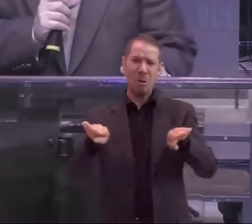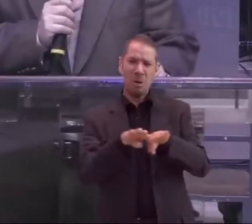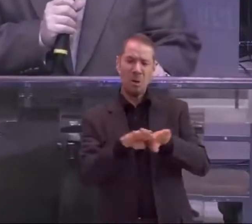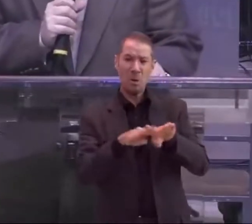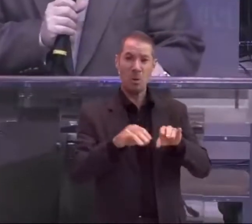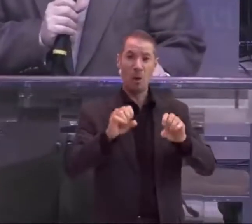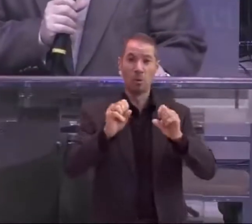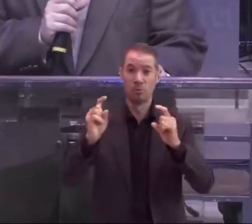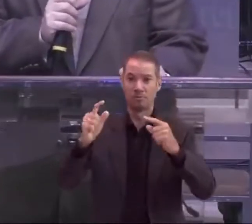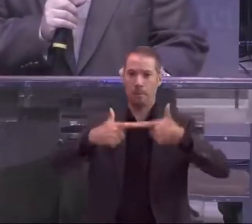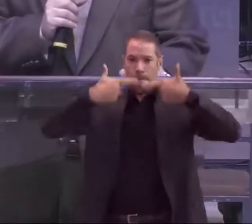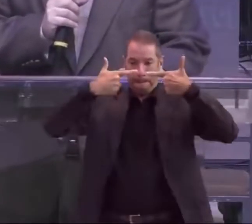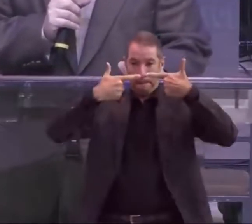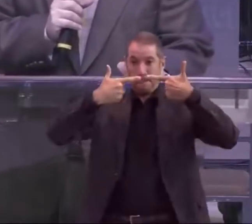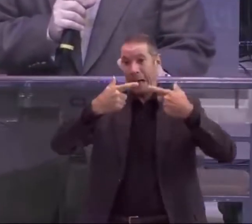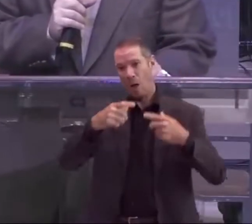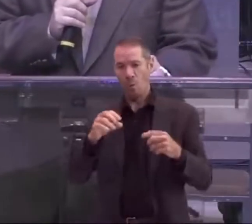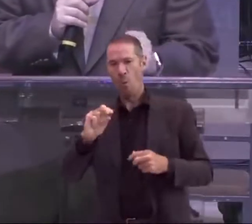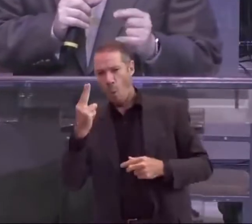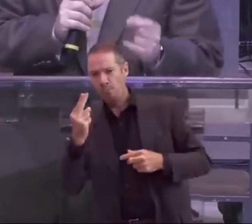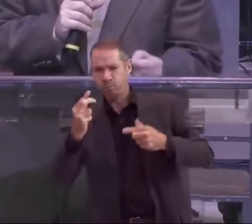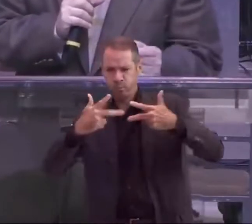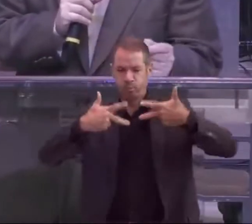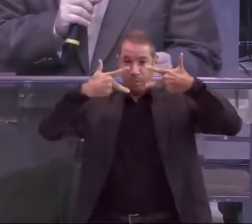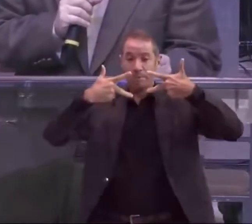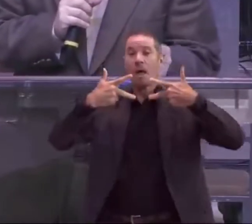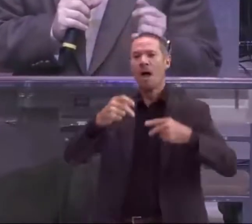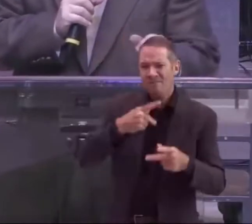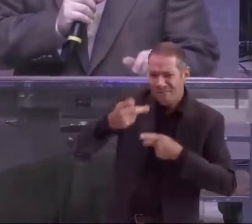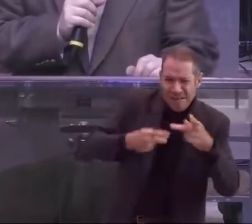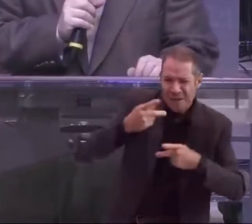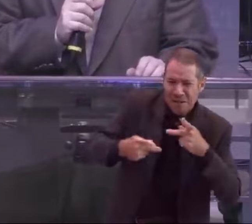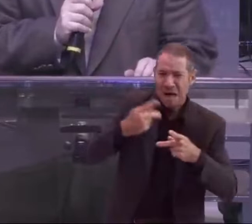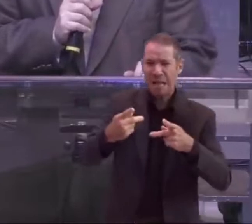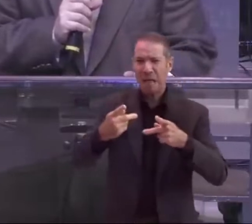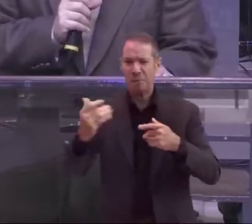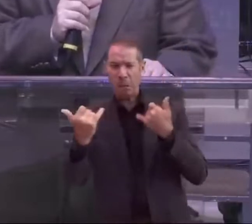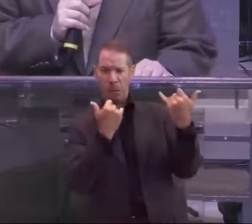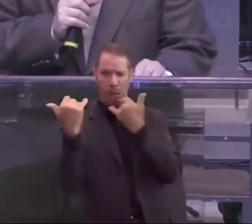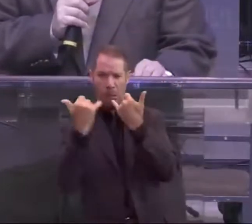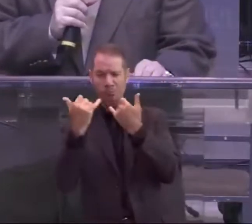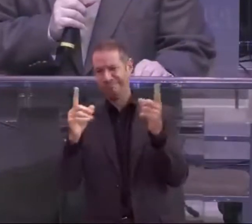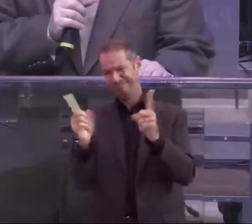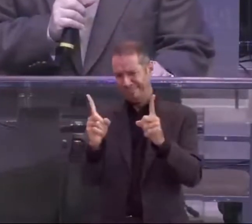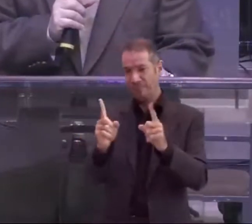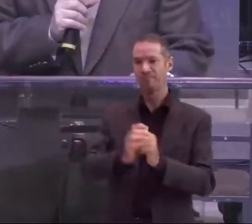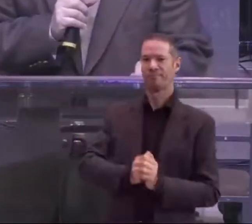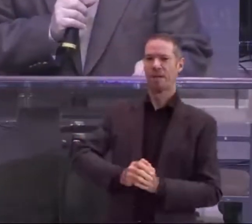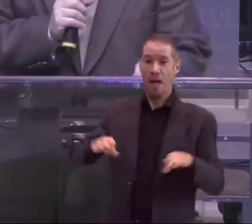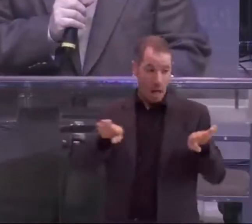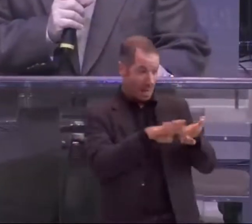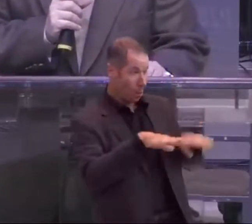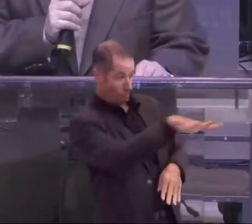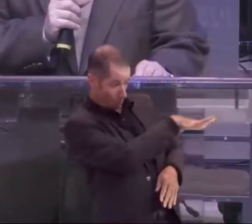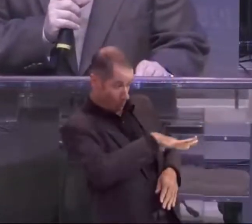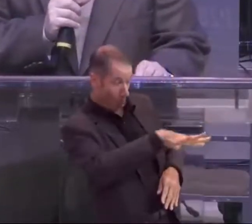os pagãos. Eles pensam que por muito falarem serão ouvidos. Não sejam iguais